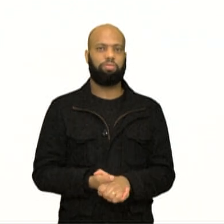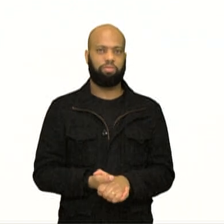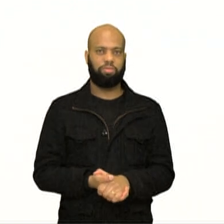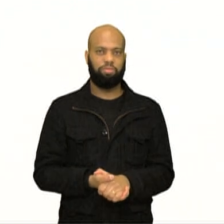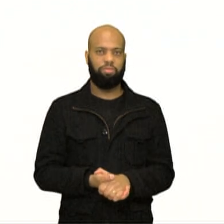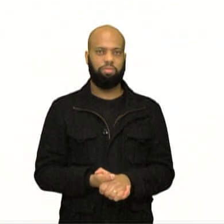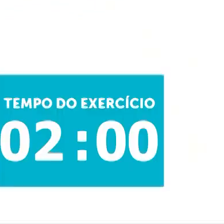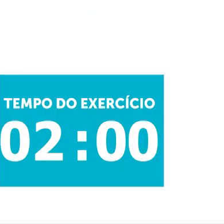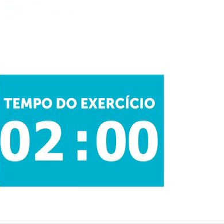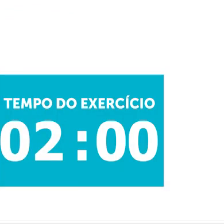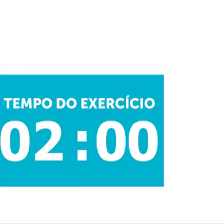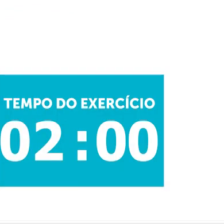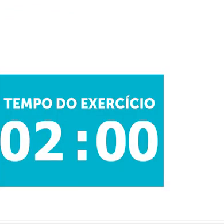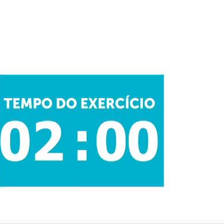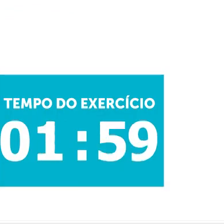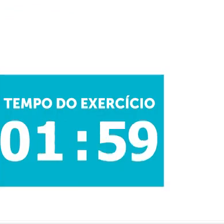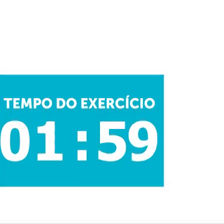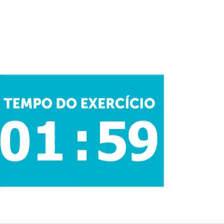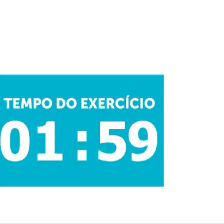os conectivos.